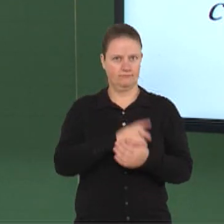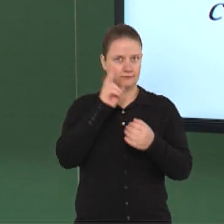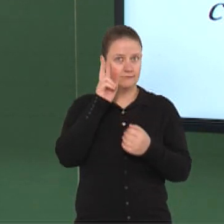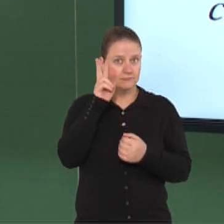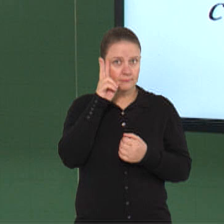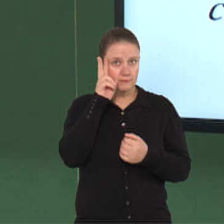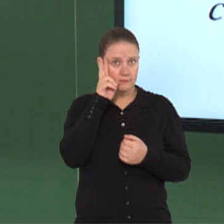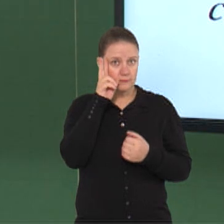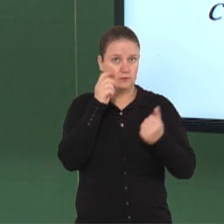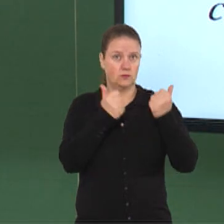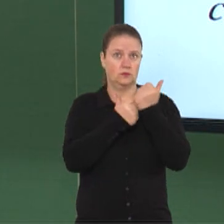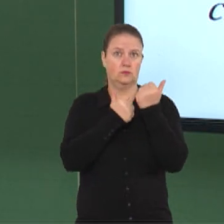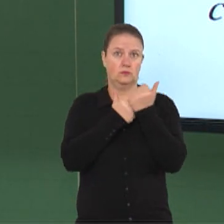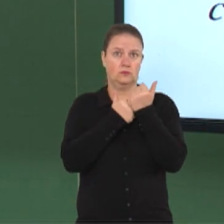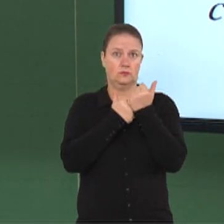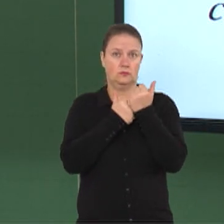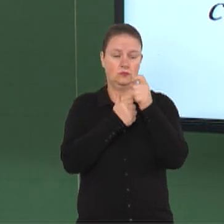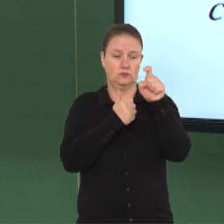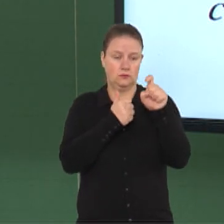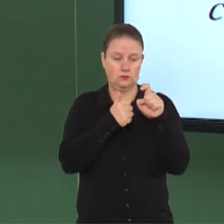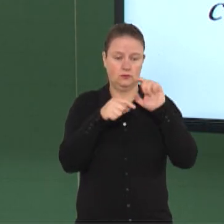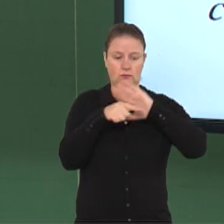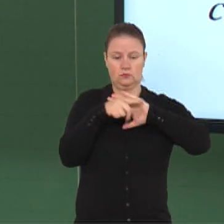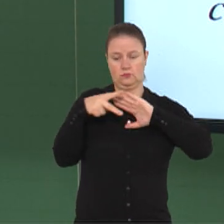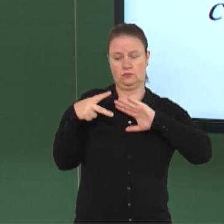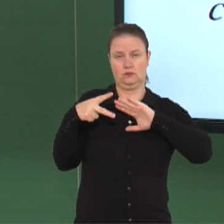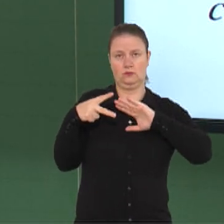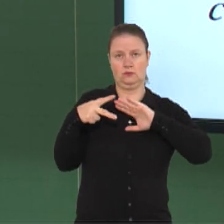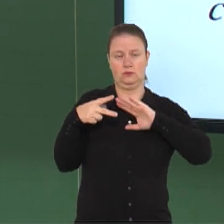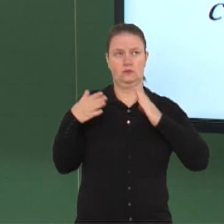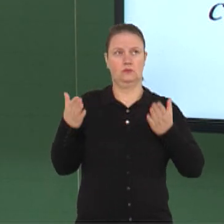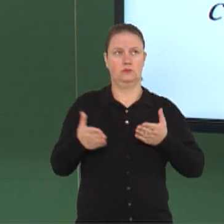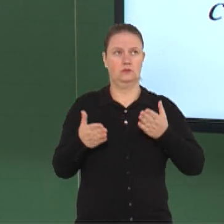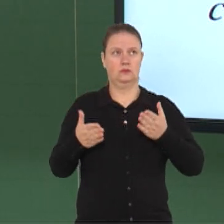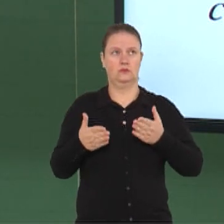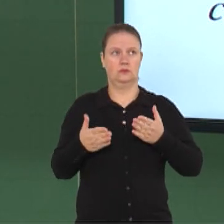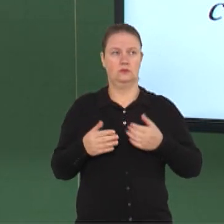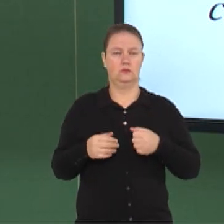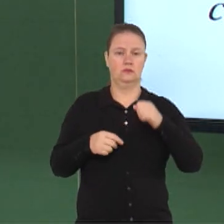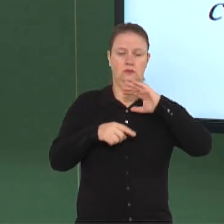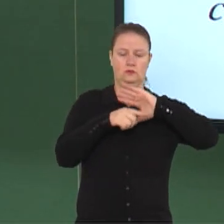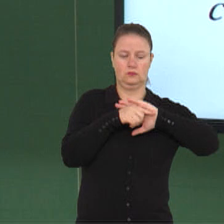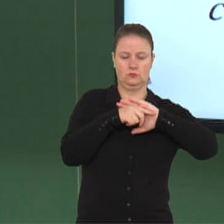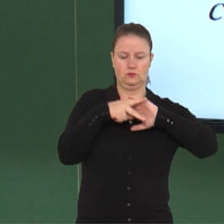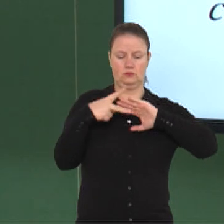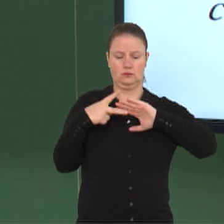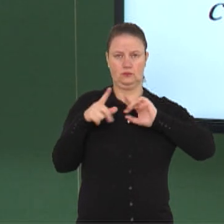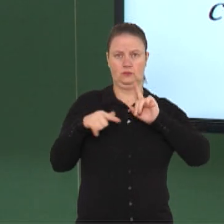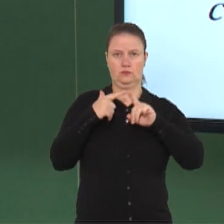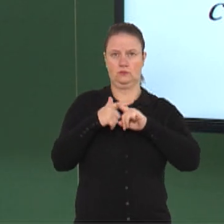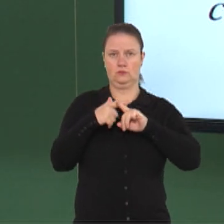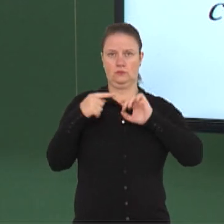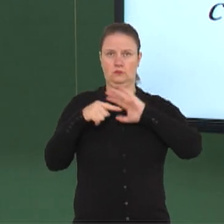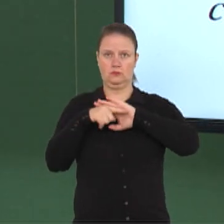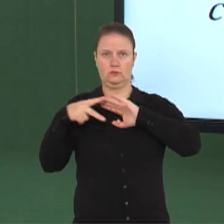Lembra, substituindo x por menos 2. Menos 2 vezes menos 2 são 4.